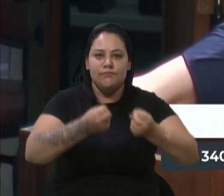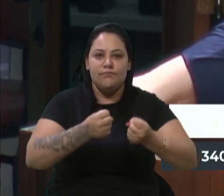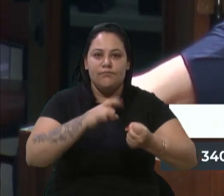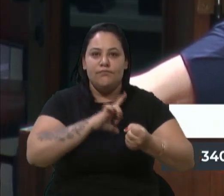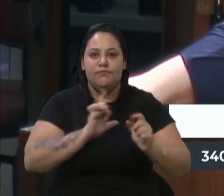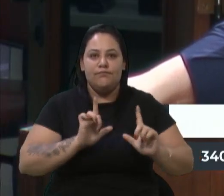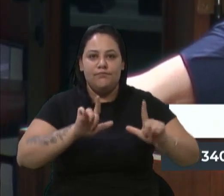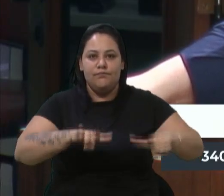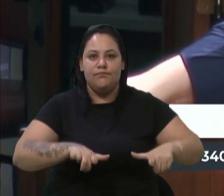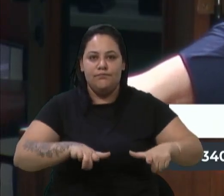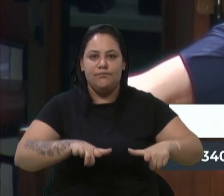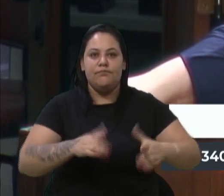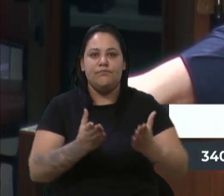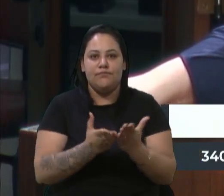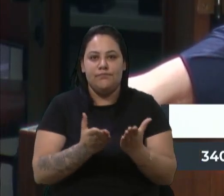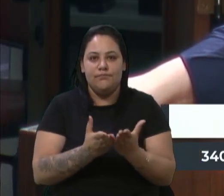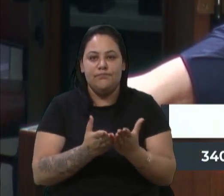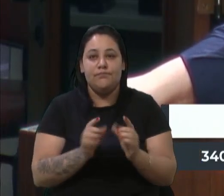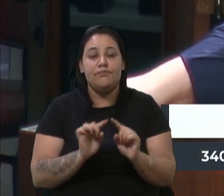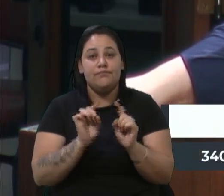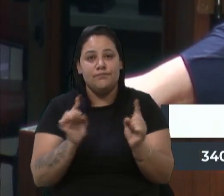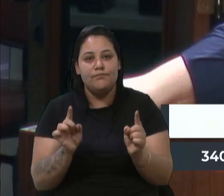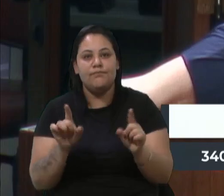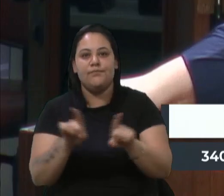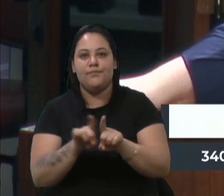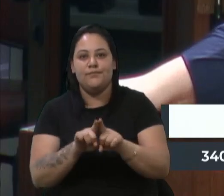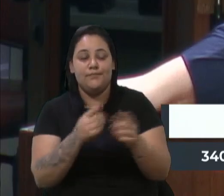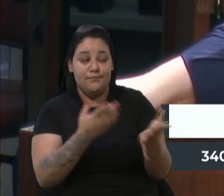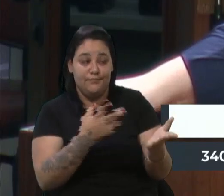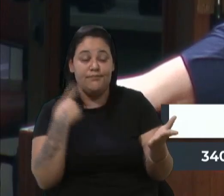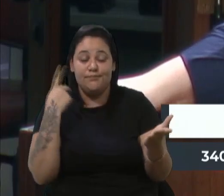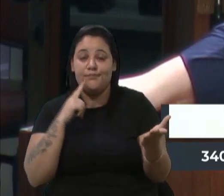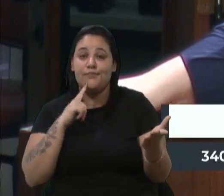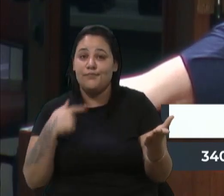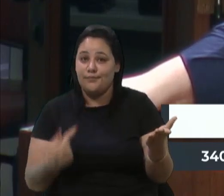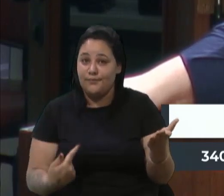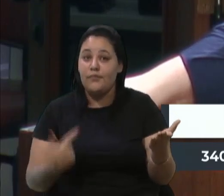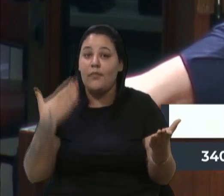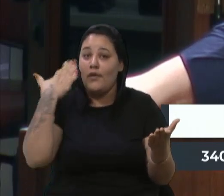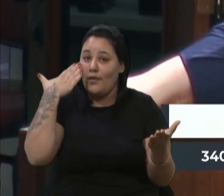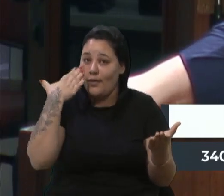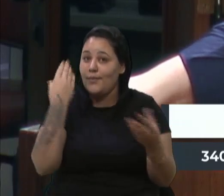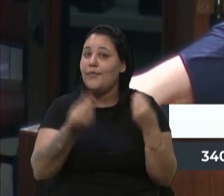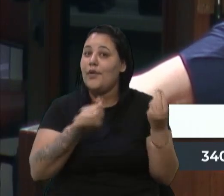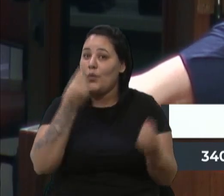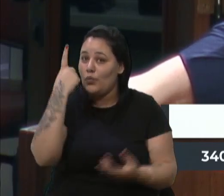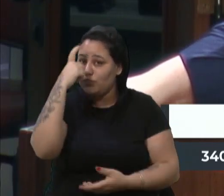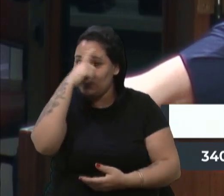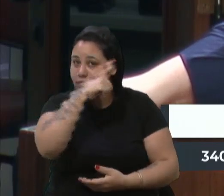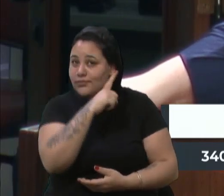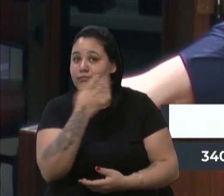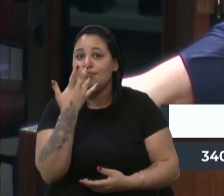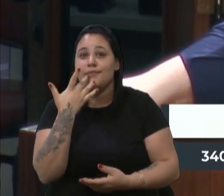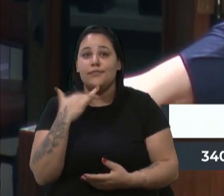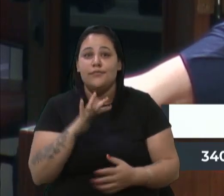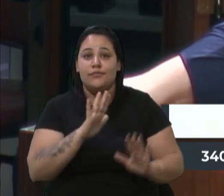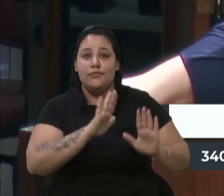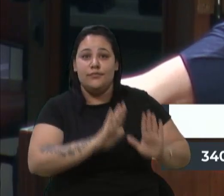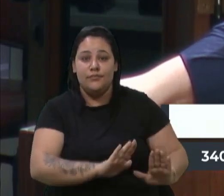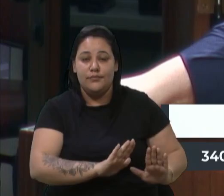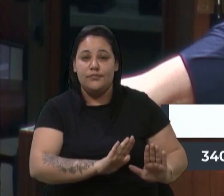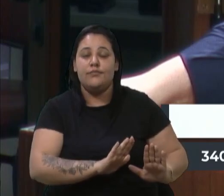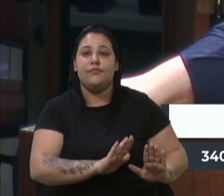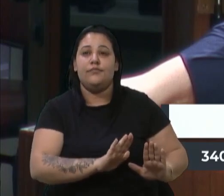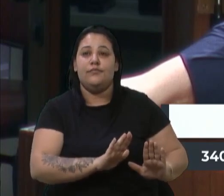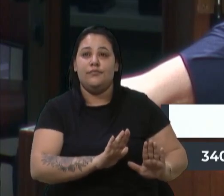para estudar. Mas também, né, vereadora Gladys, sabemos a dificuldade que é das crianças ficarem dentro do seu